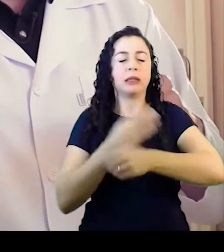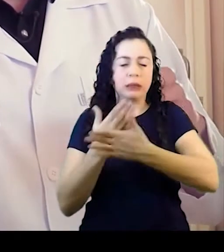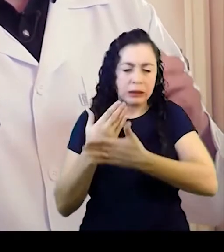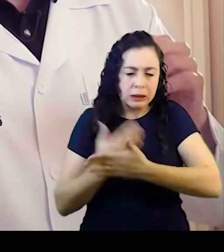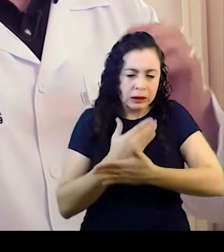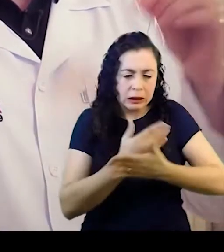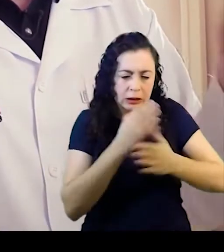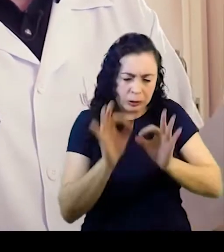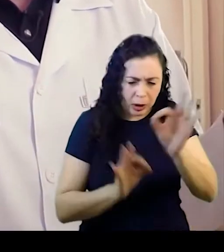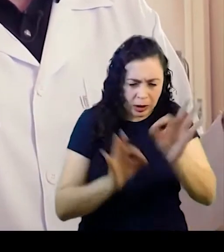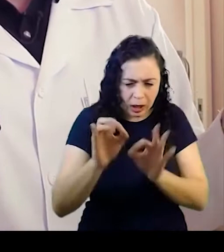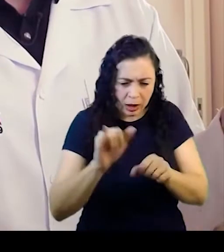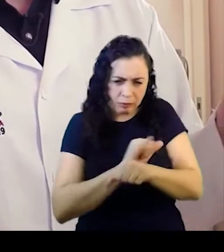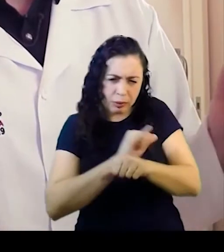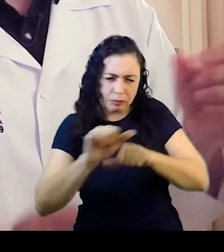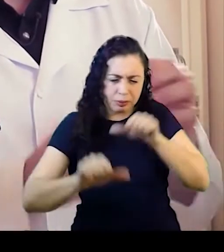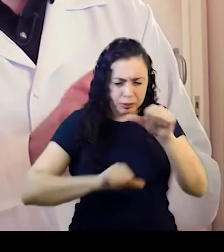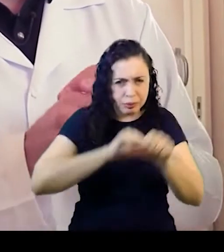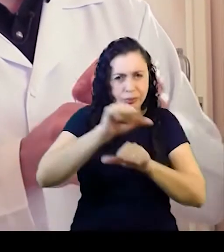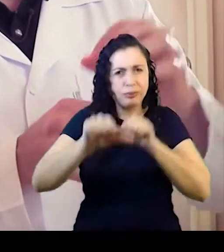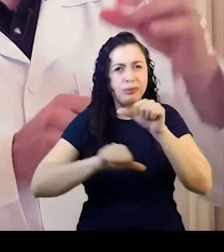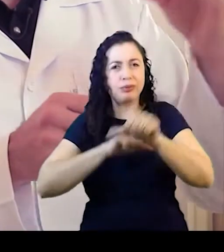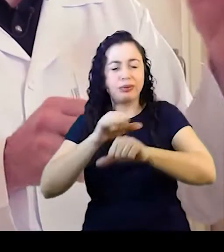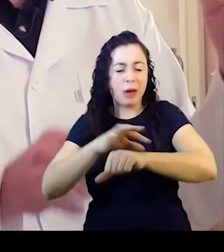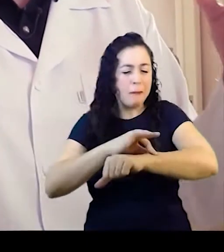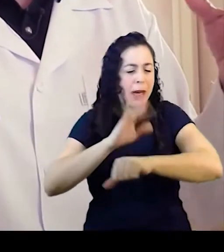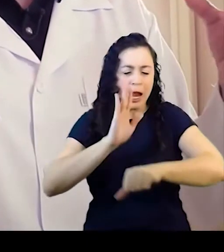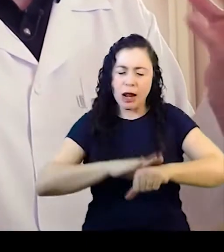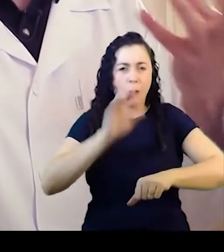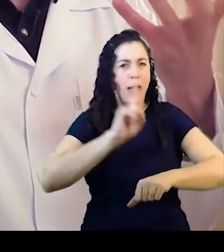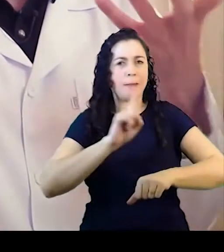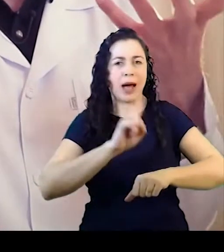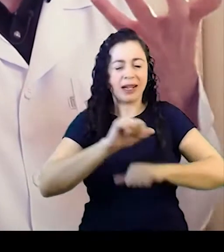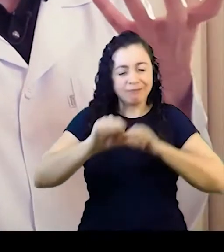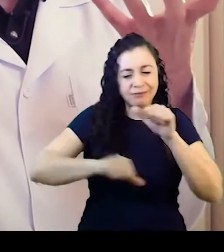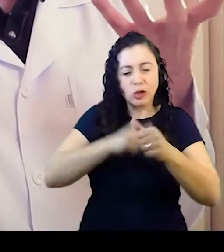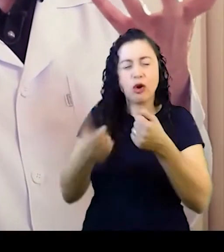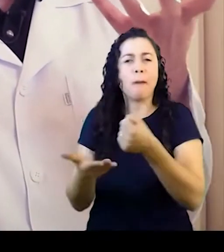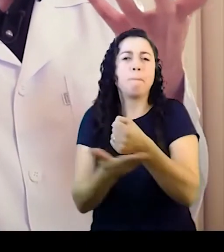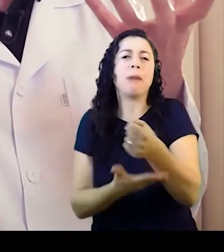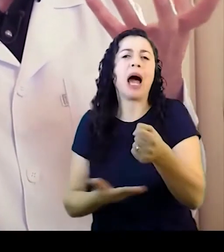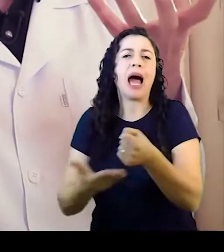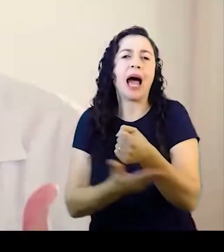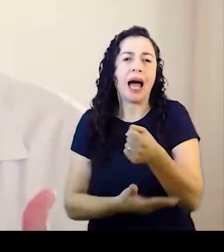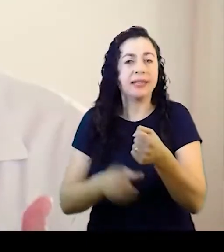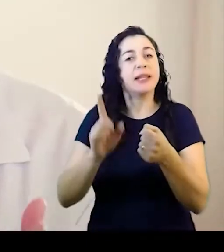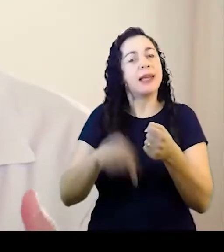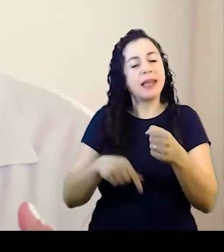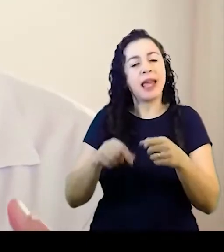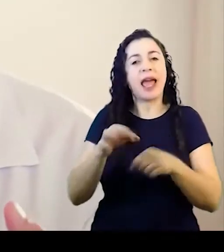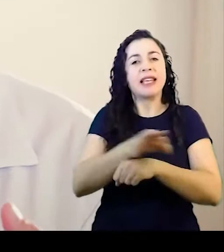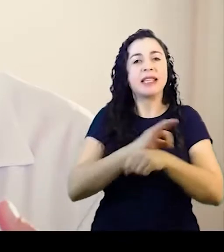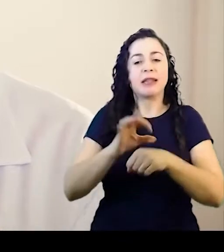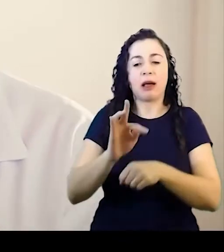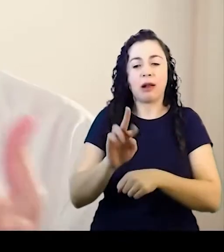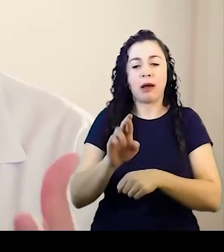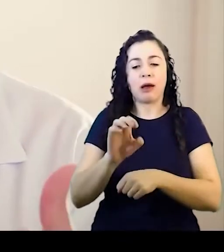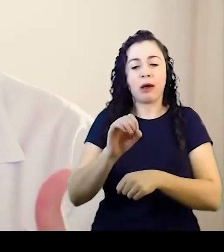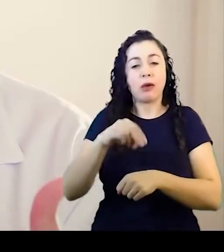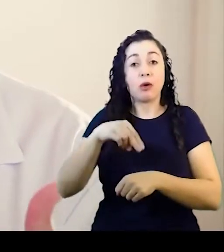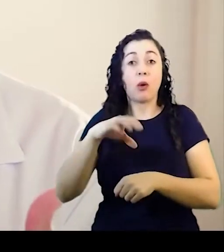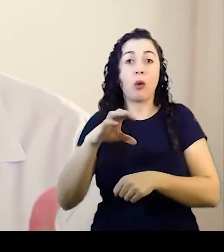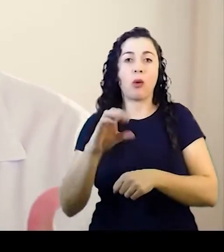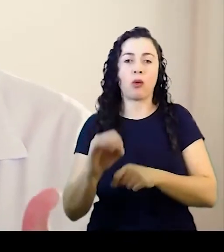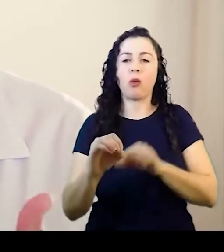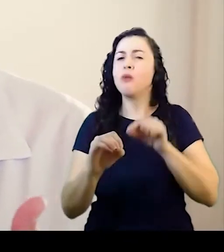foram desdiferenciadas, quer dizer que elas voltaram para um estágio primário, que é o que a gente chama de célula-tronco. E essa célula pode se tornar qualquer